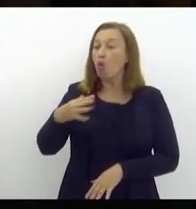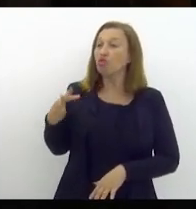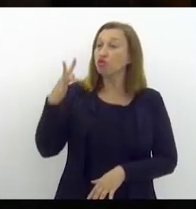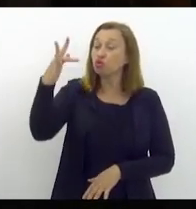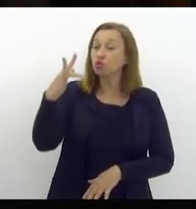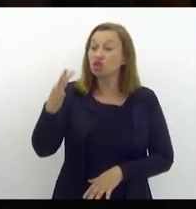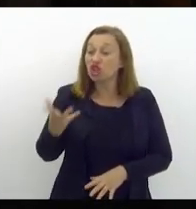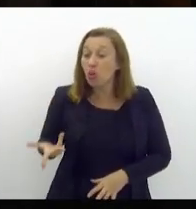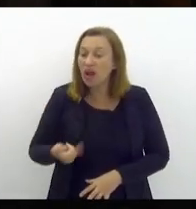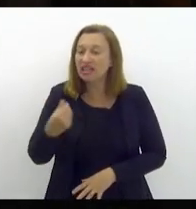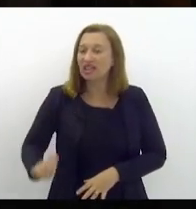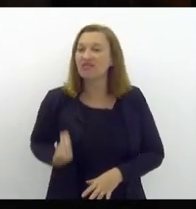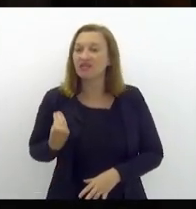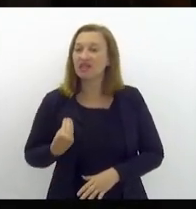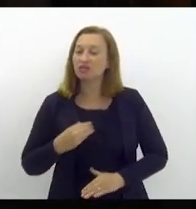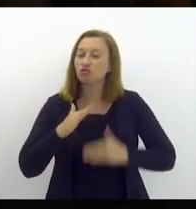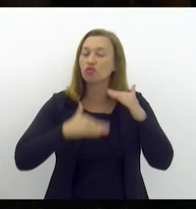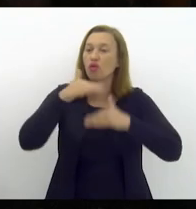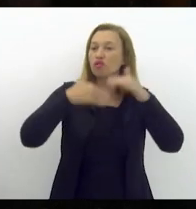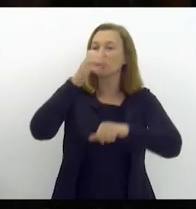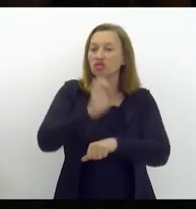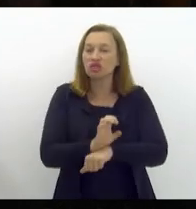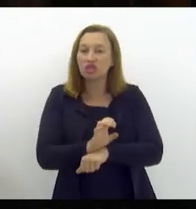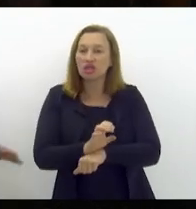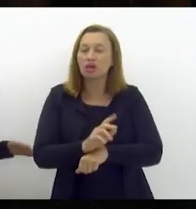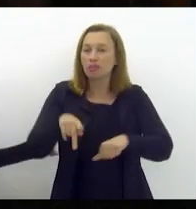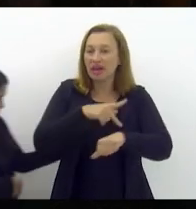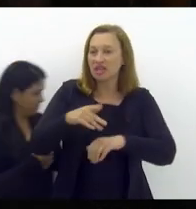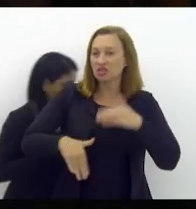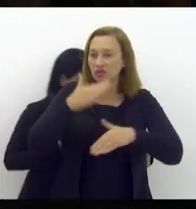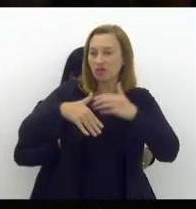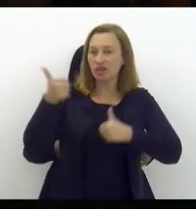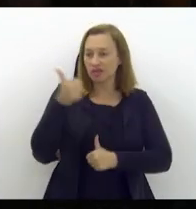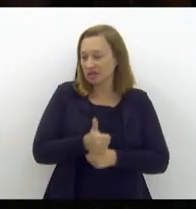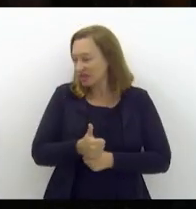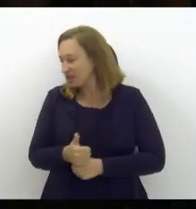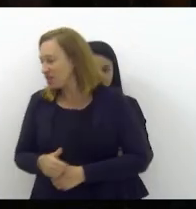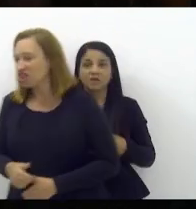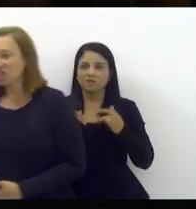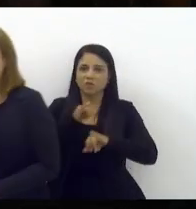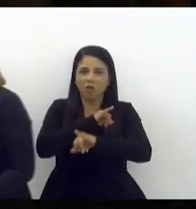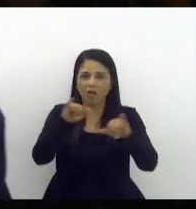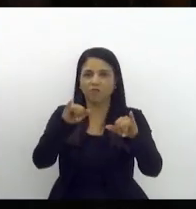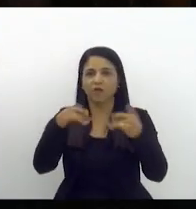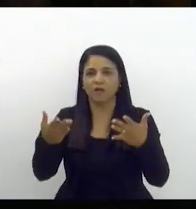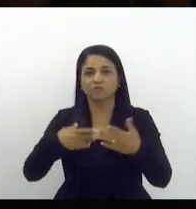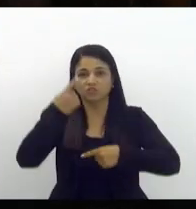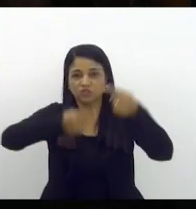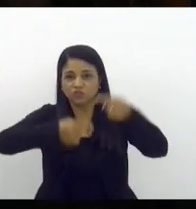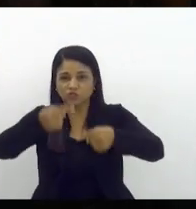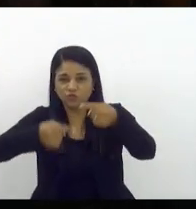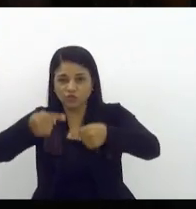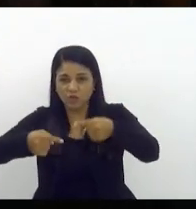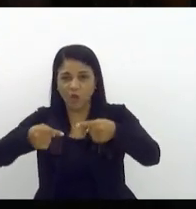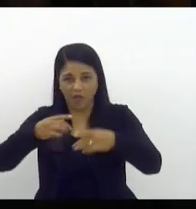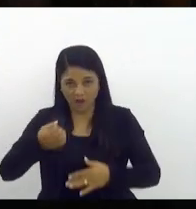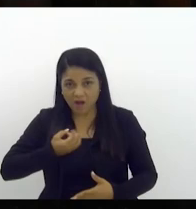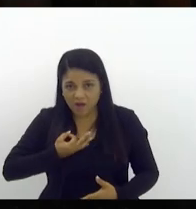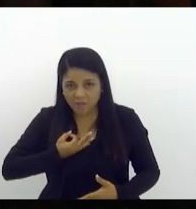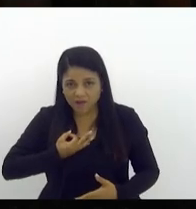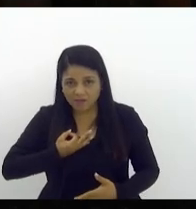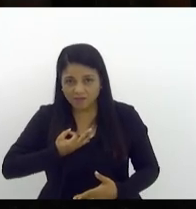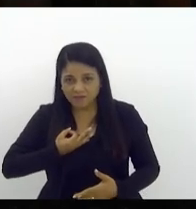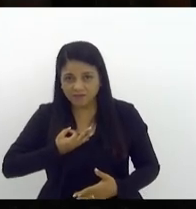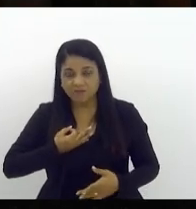faça o nosso país crescer, nosso estado crescer. Então é isso que eu quero falar para vocês aqui. Se a discussão aqui é Câmara,